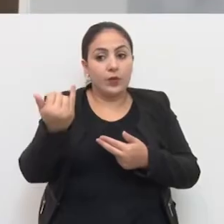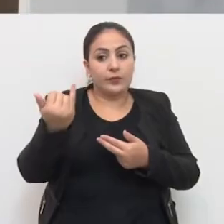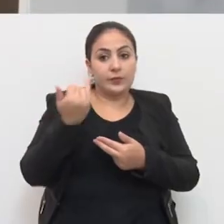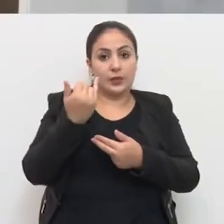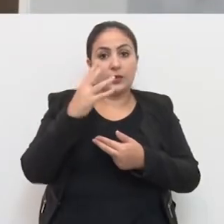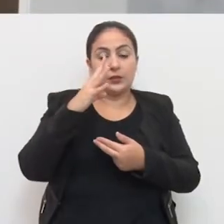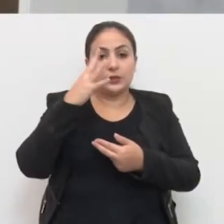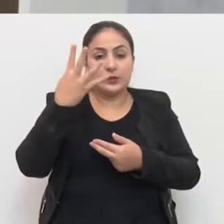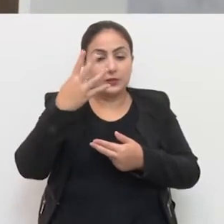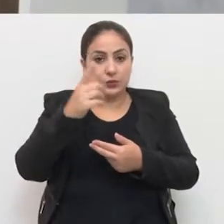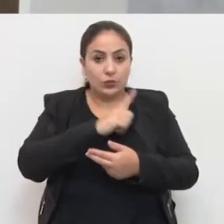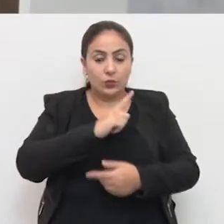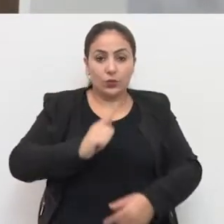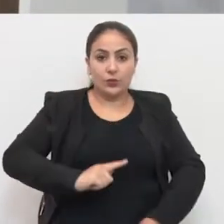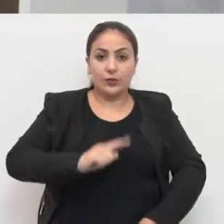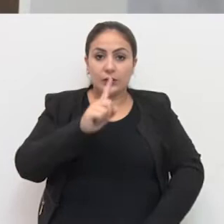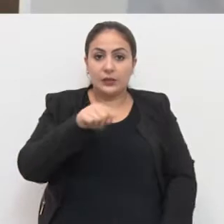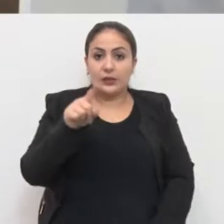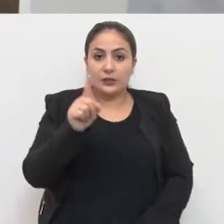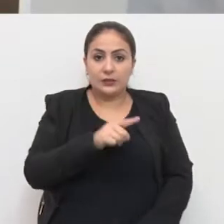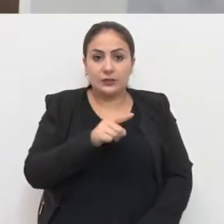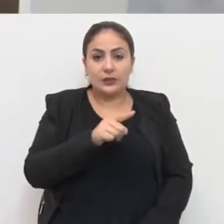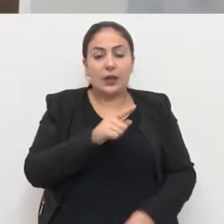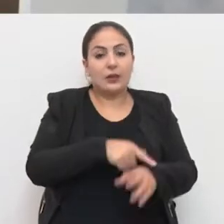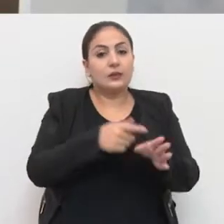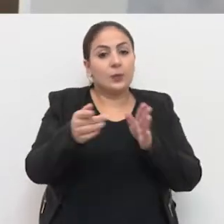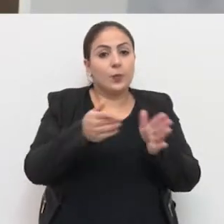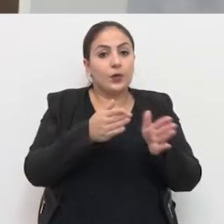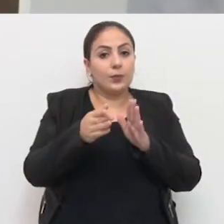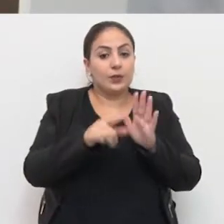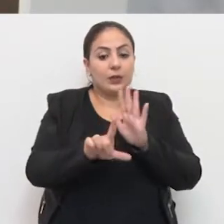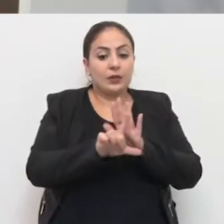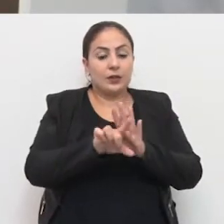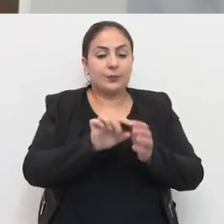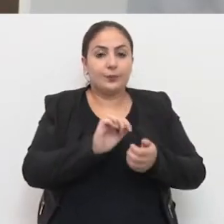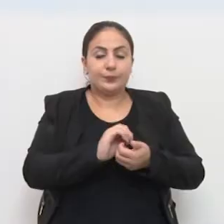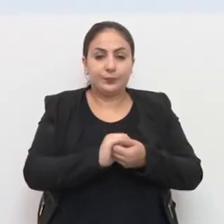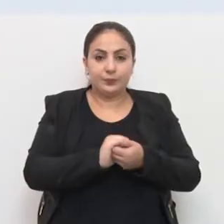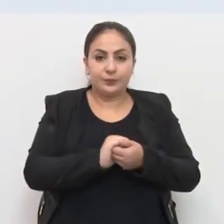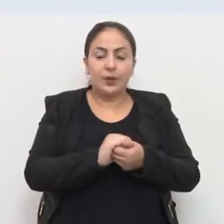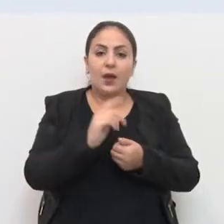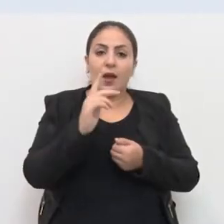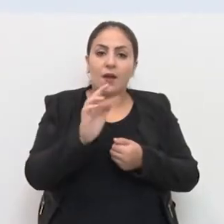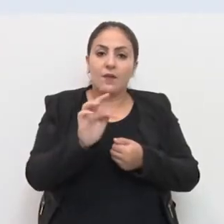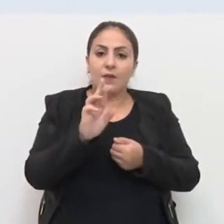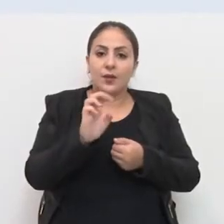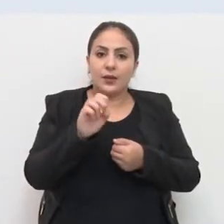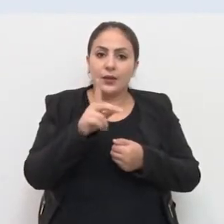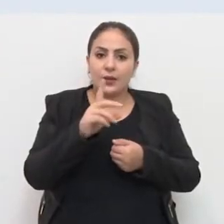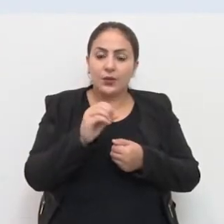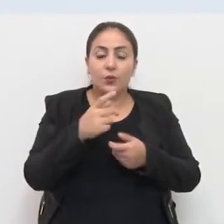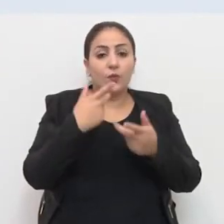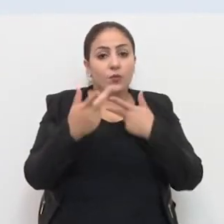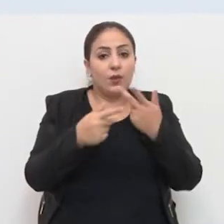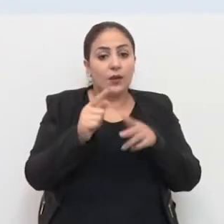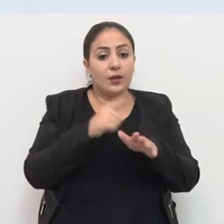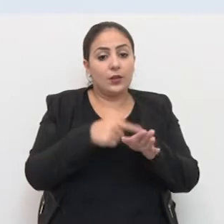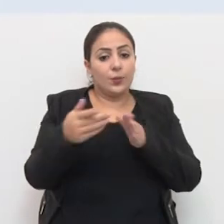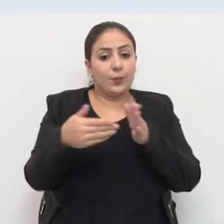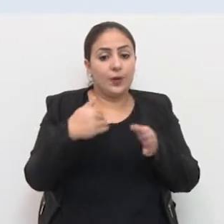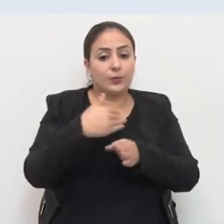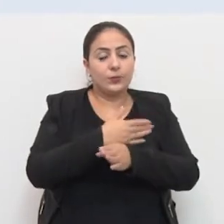sobre a decisão do governo de suspender temporariamente a legislação. Fernando Rigon disse que o prazo